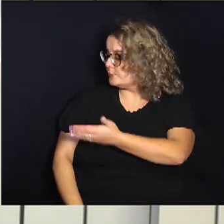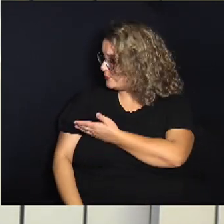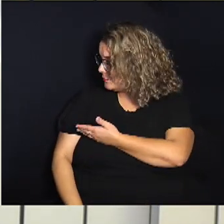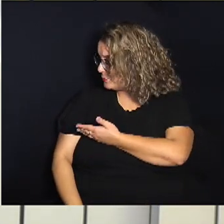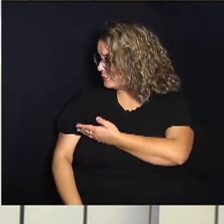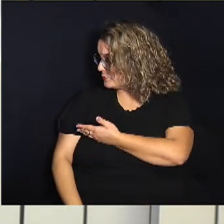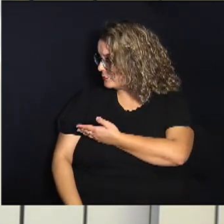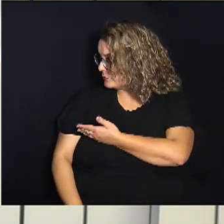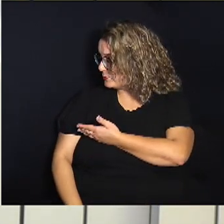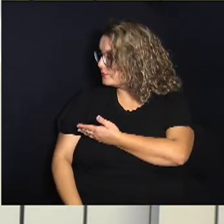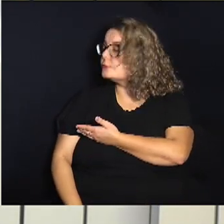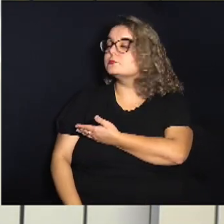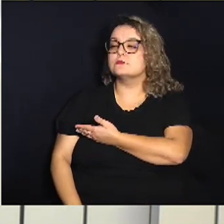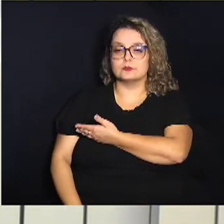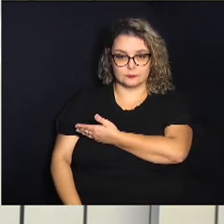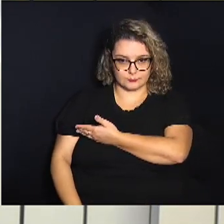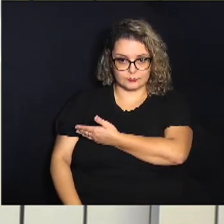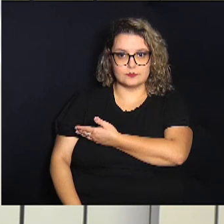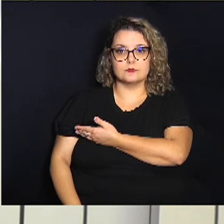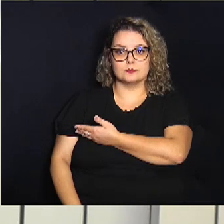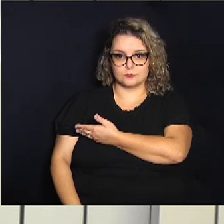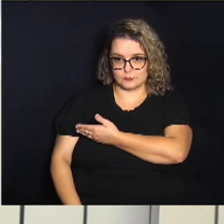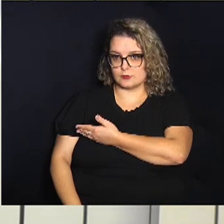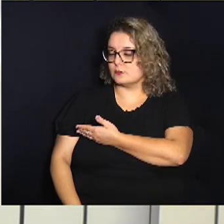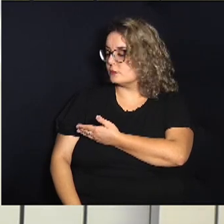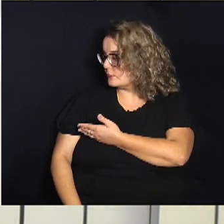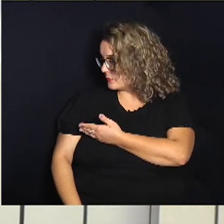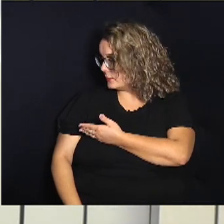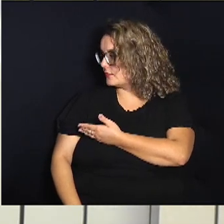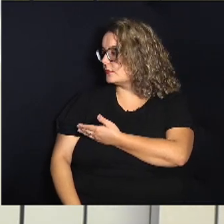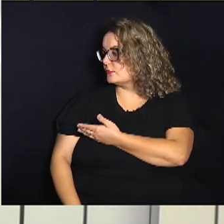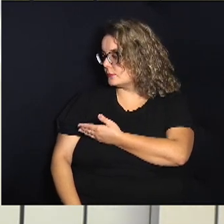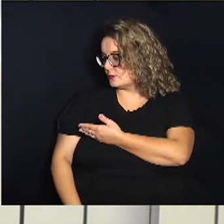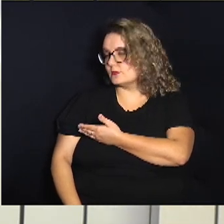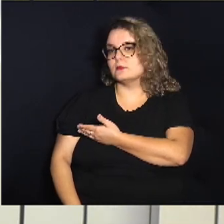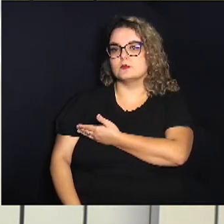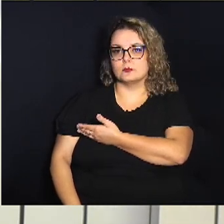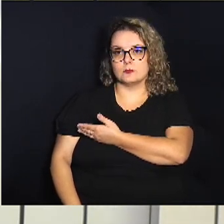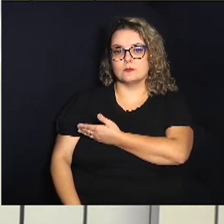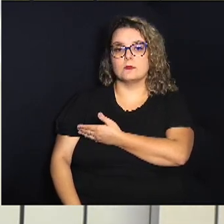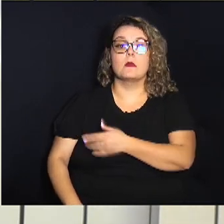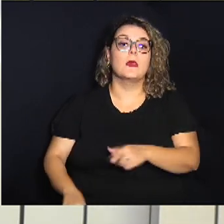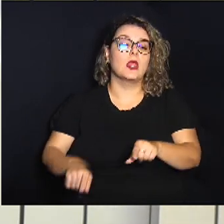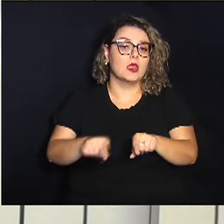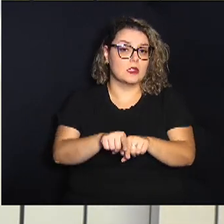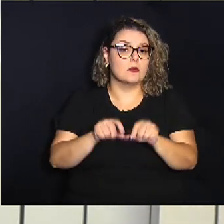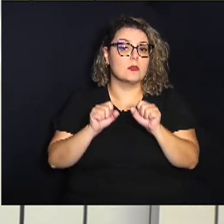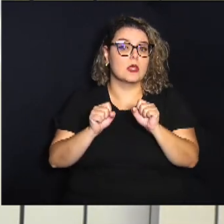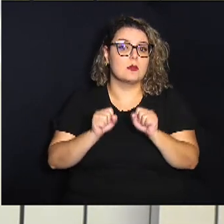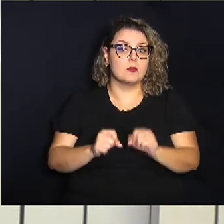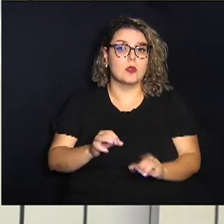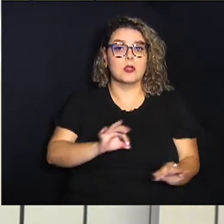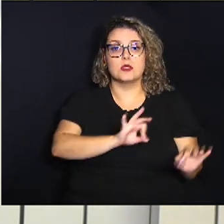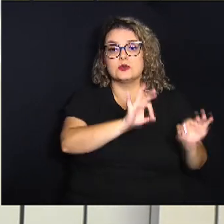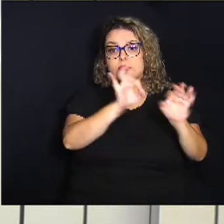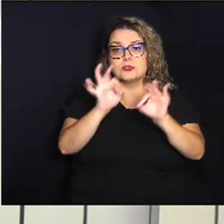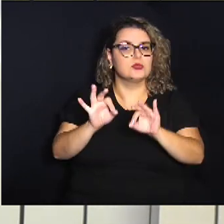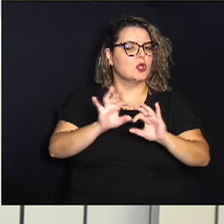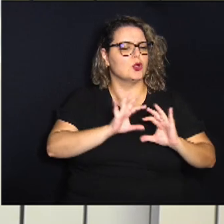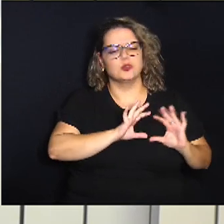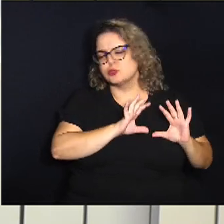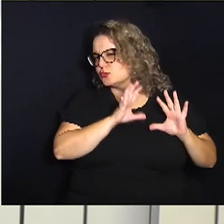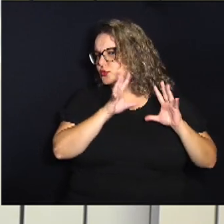.sp.legio.br, aparece aqui embaixo da sua tela, e você também pode assistir na